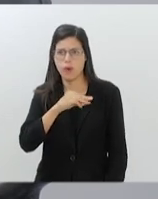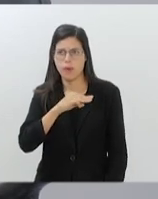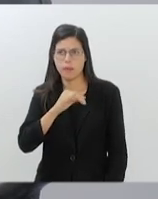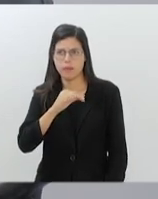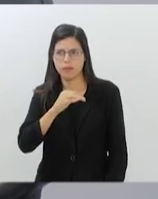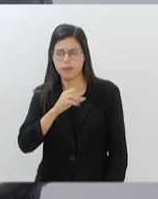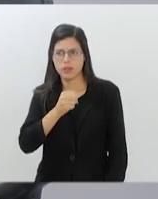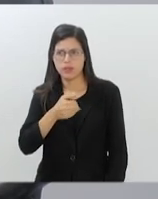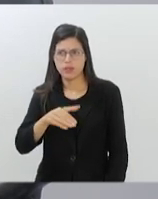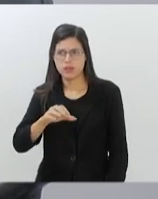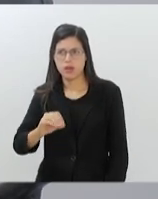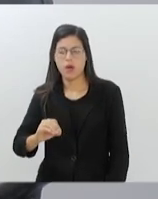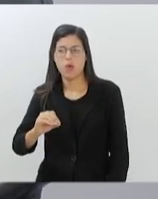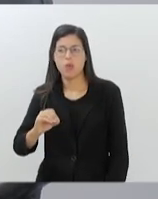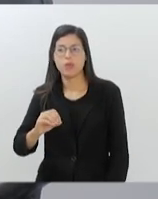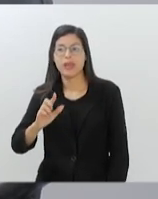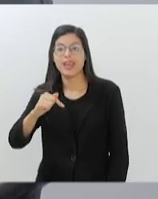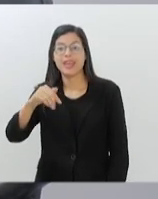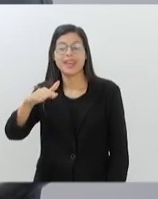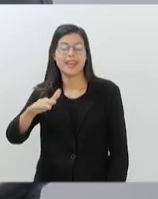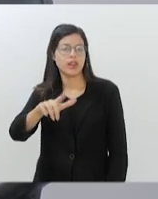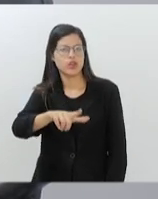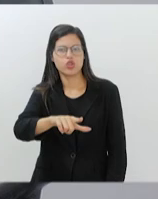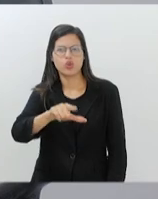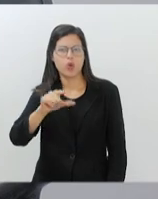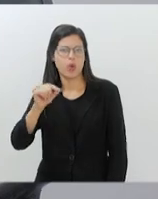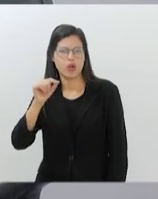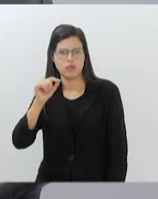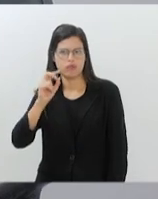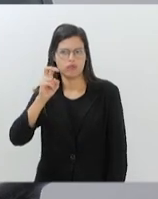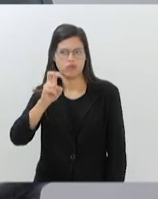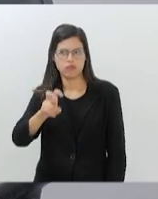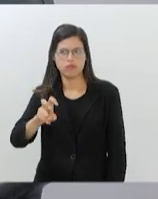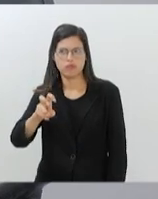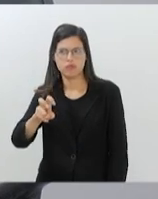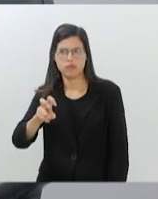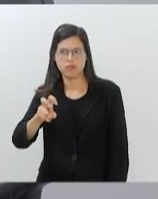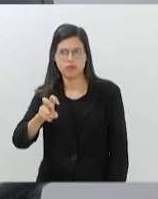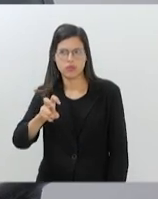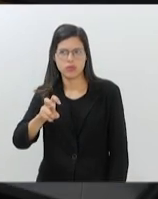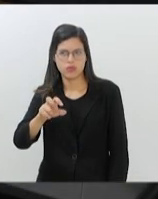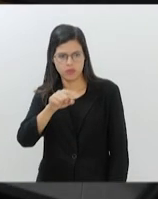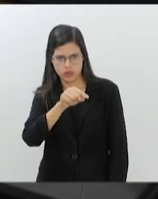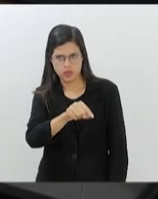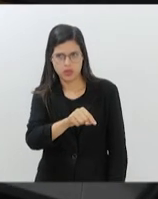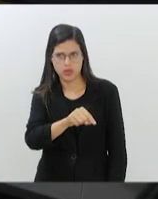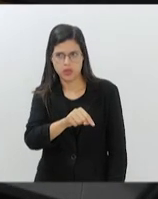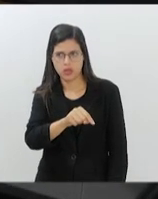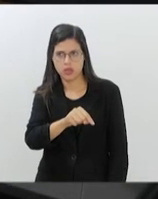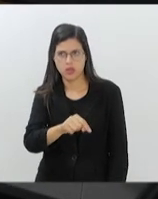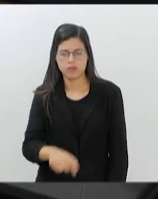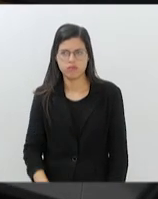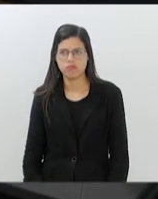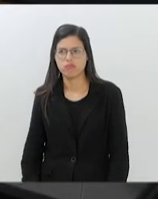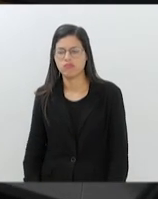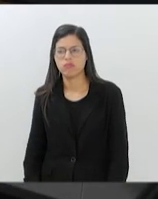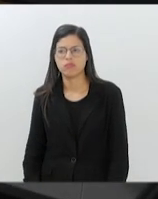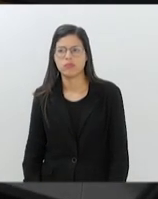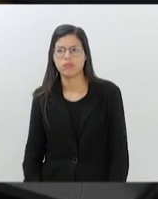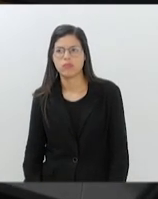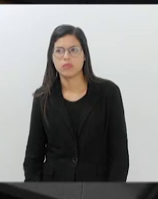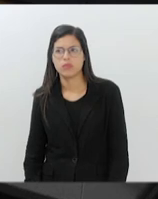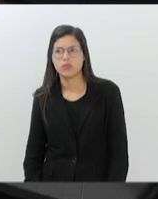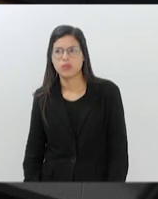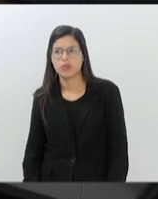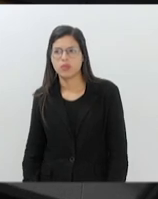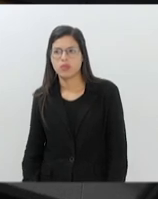em comissão do Governo do Estado quem escolhe os cinco são o senhor é especificamente especificamente dos